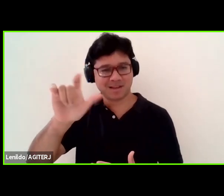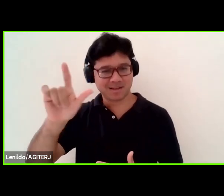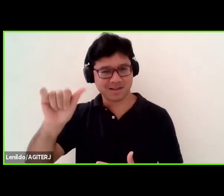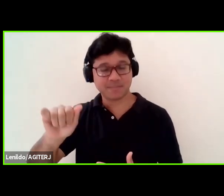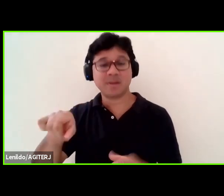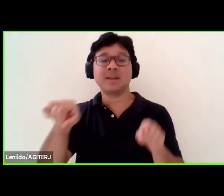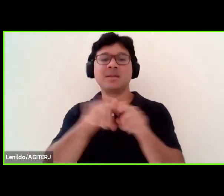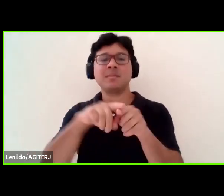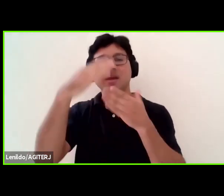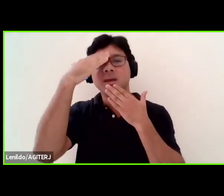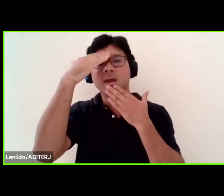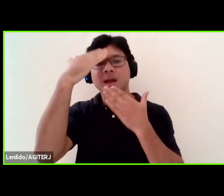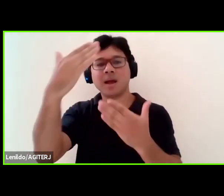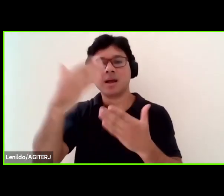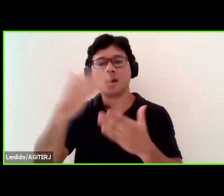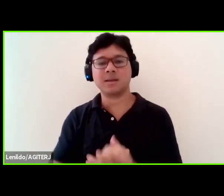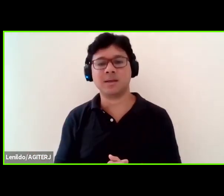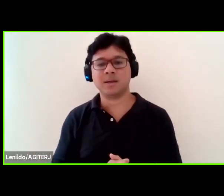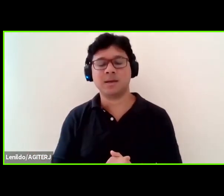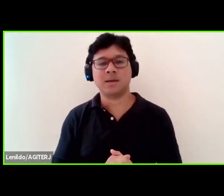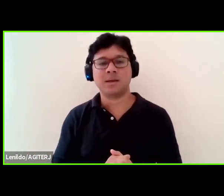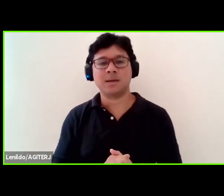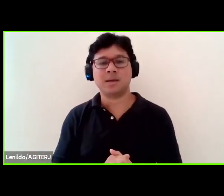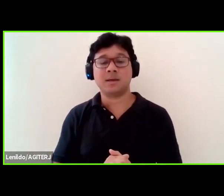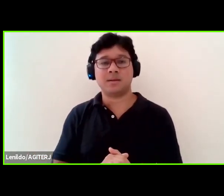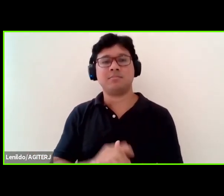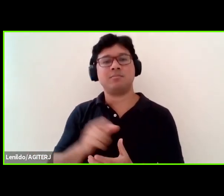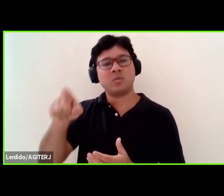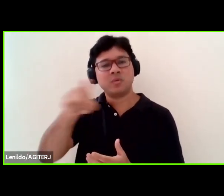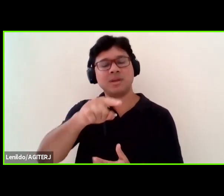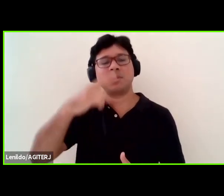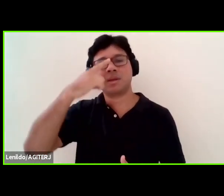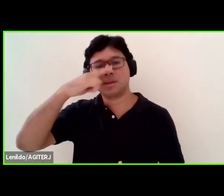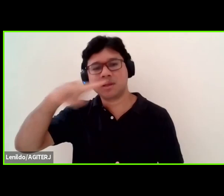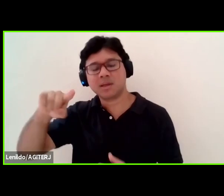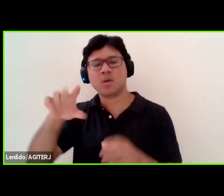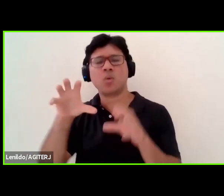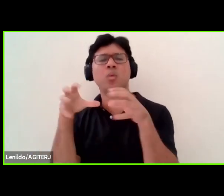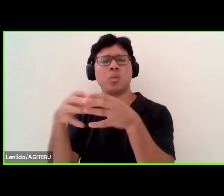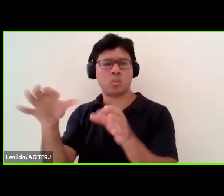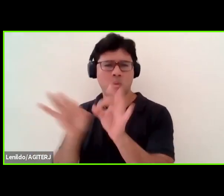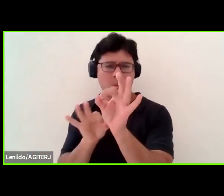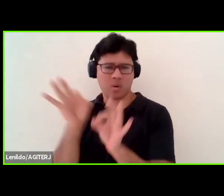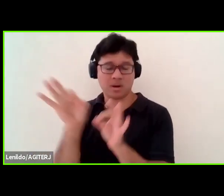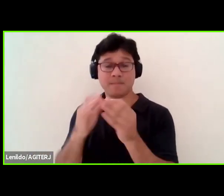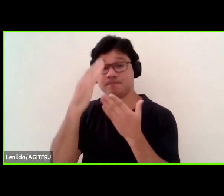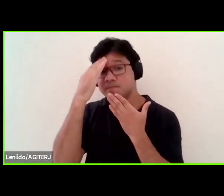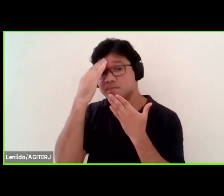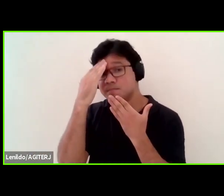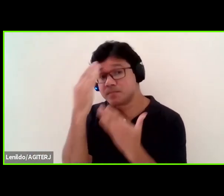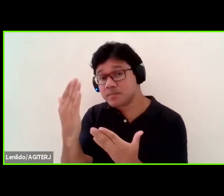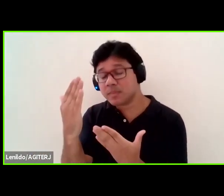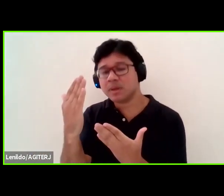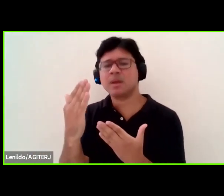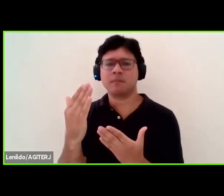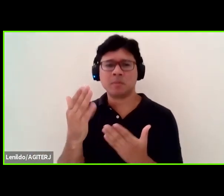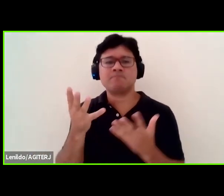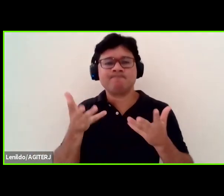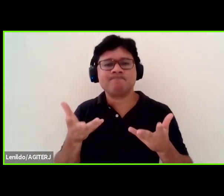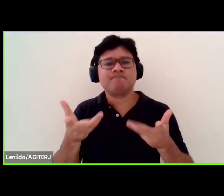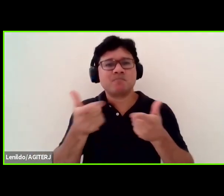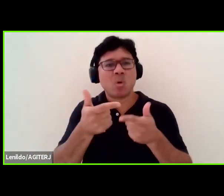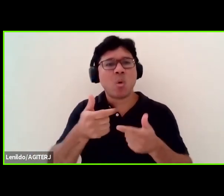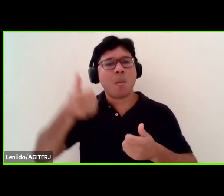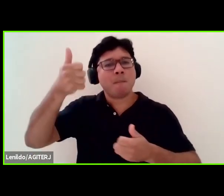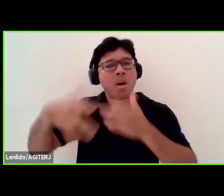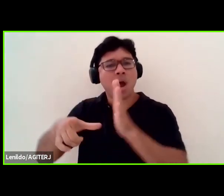agradecer o convite da Rafaela, da Tereza e da Lourdes. Também queria dizer que foi incrível a fala da